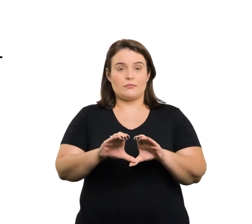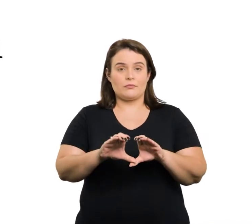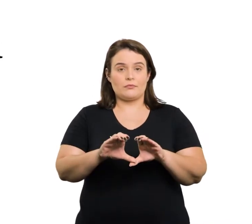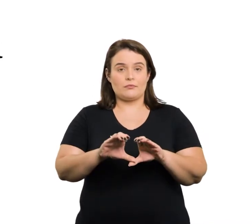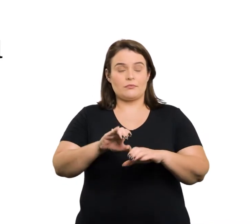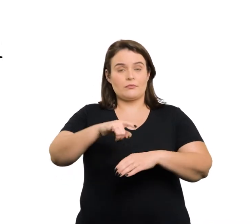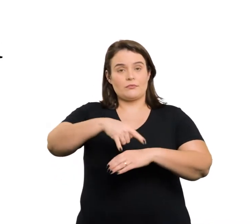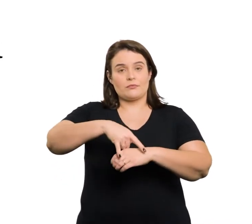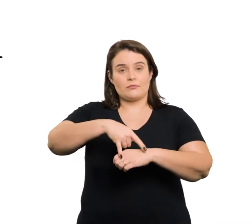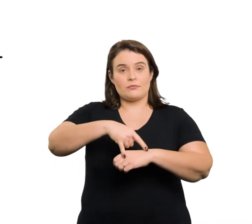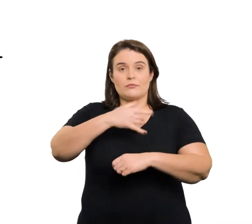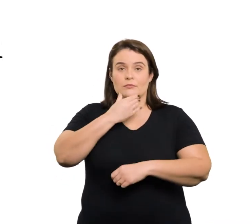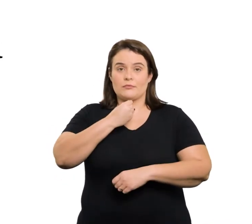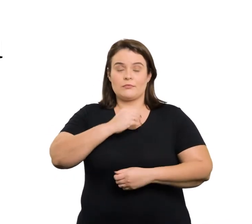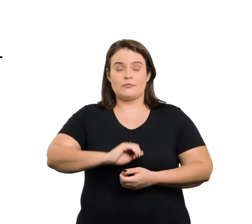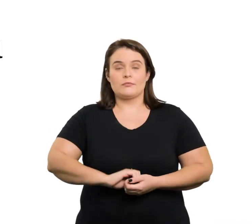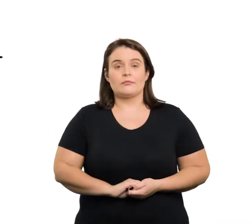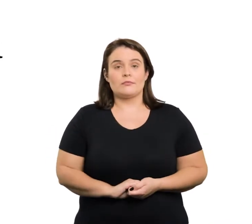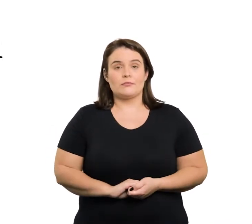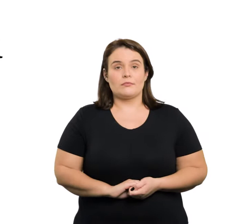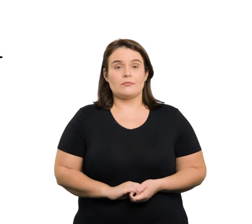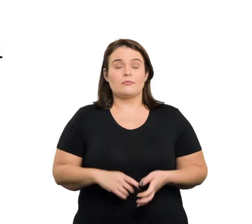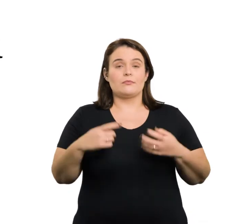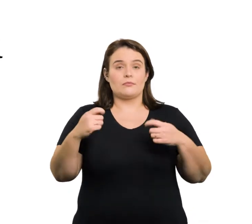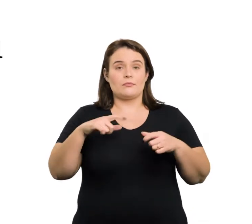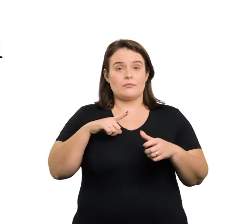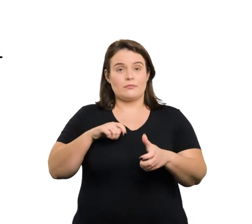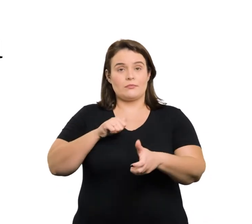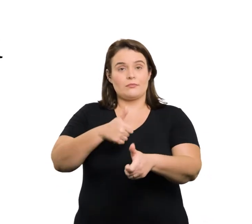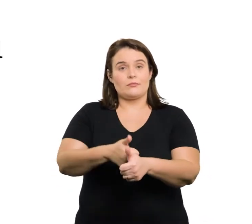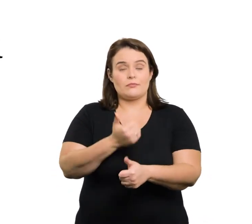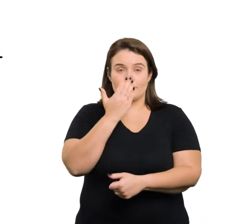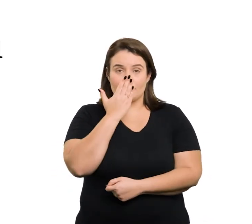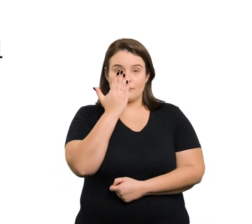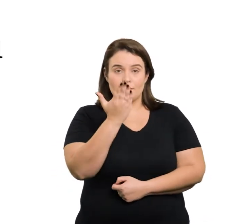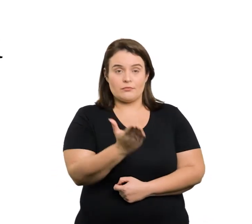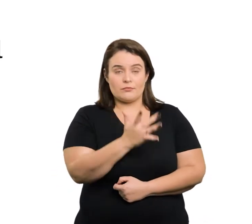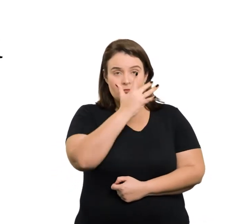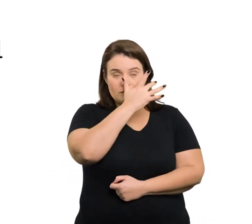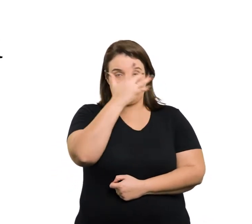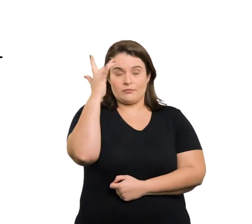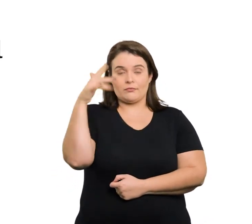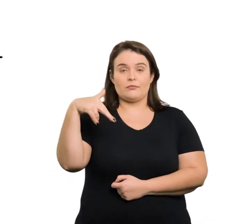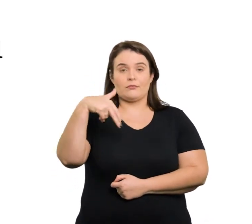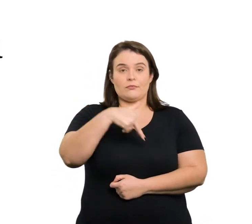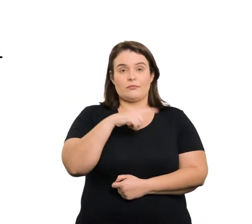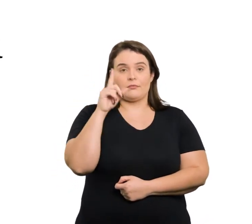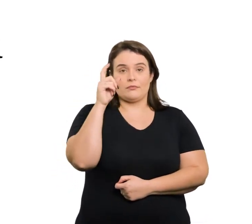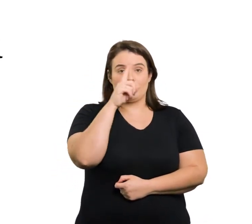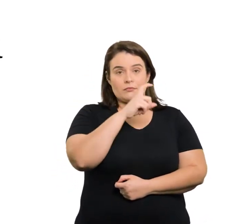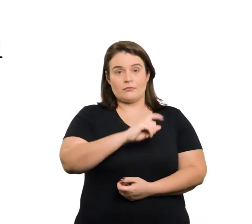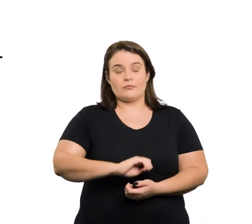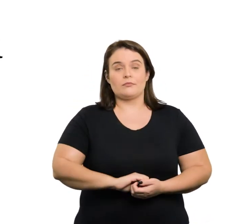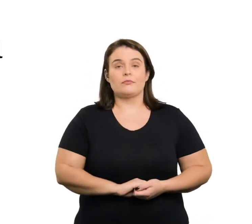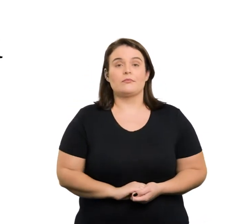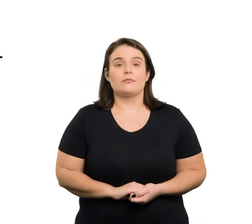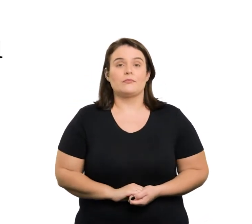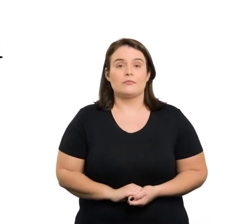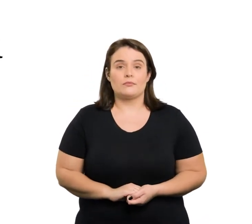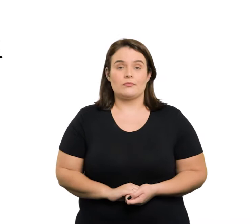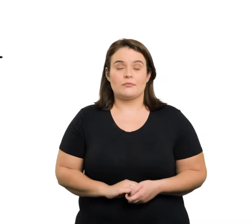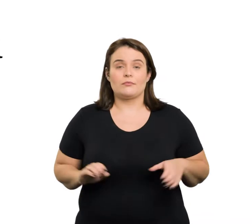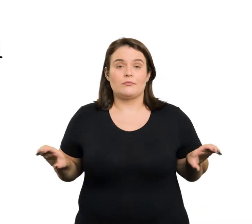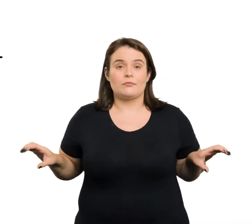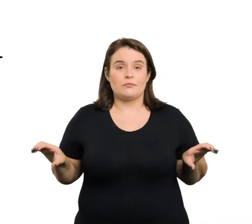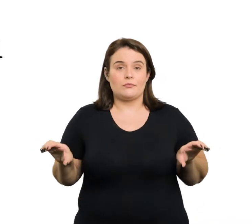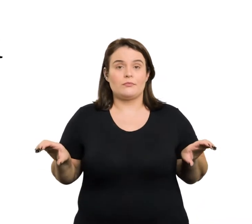Mictórios. Os mictórios devem garantir área para aproximação frontal para pessoa com